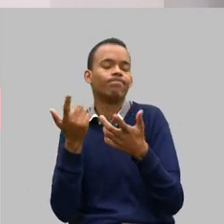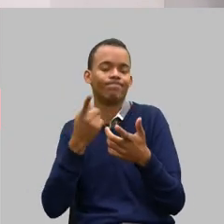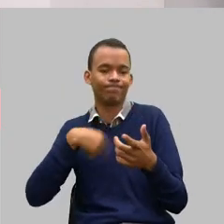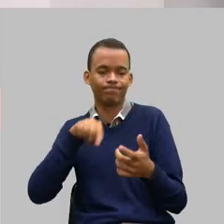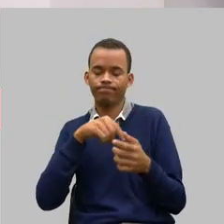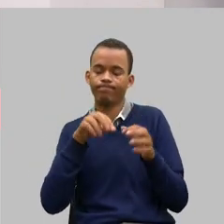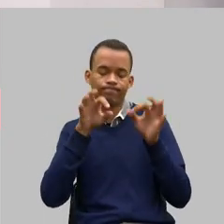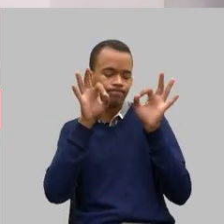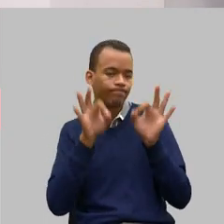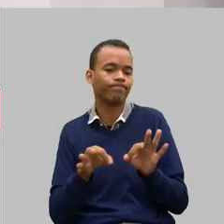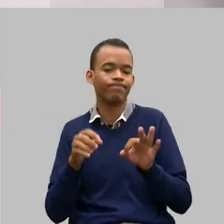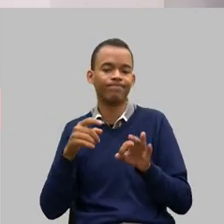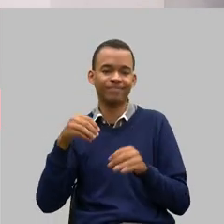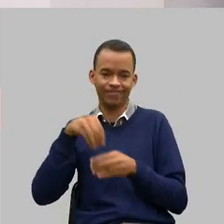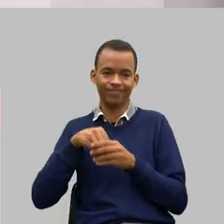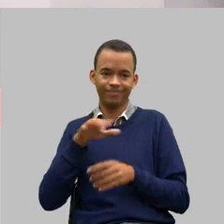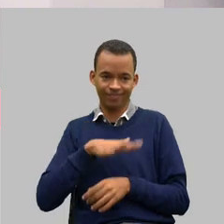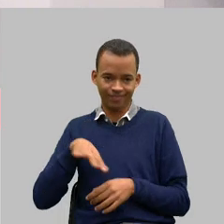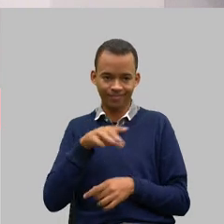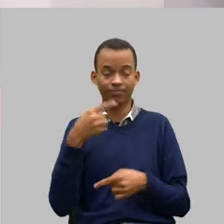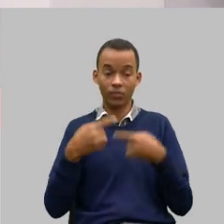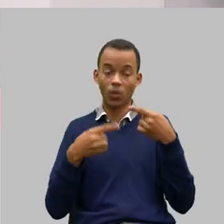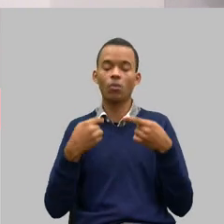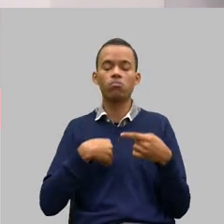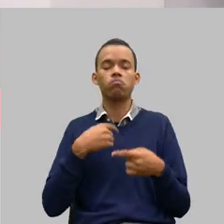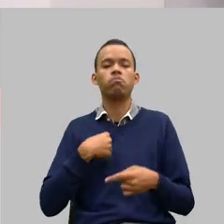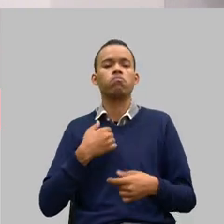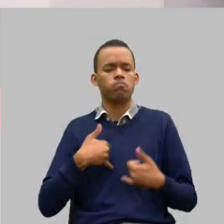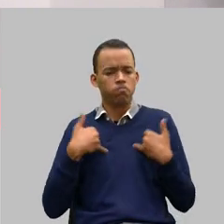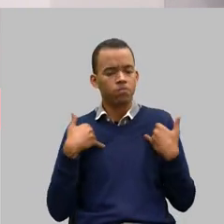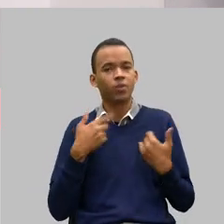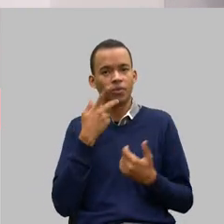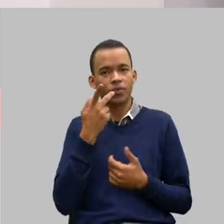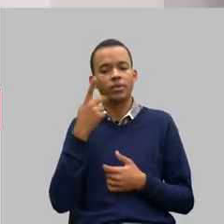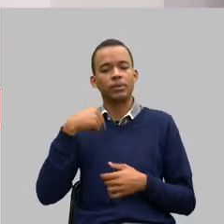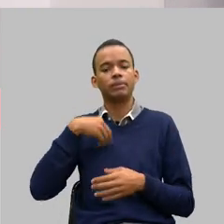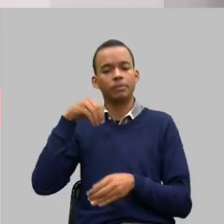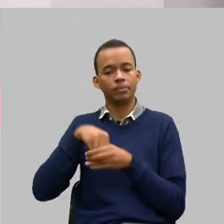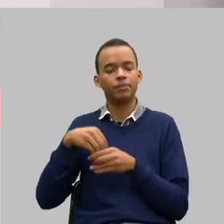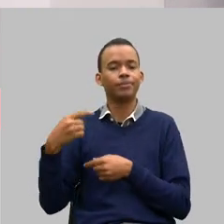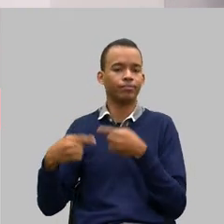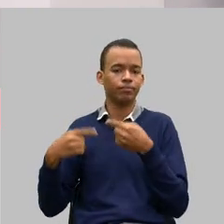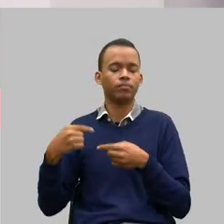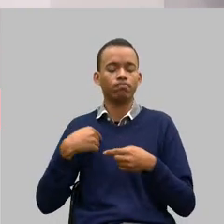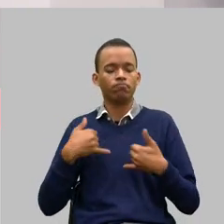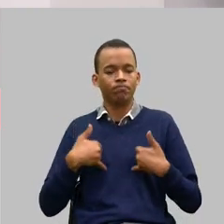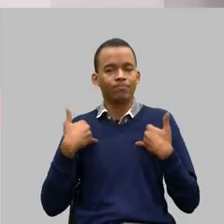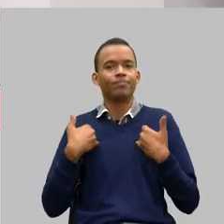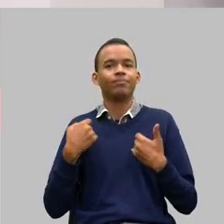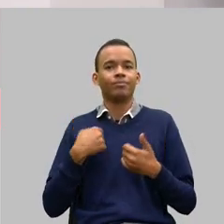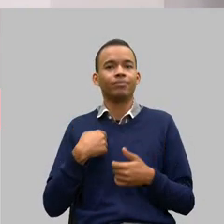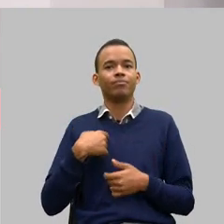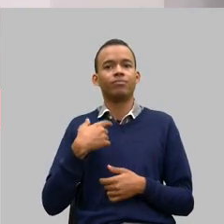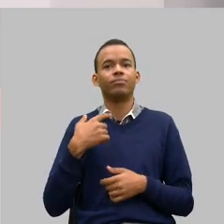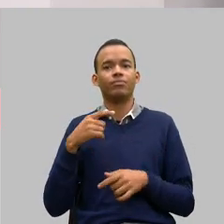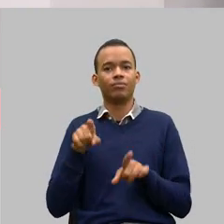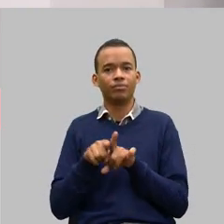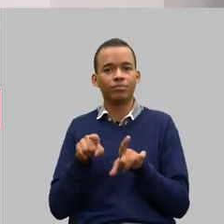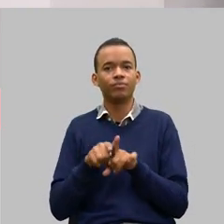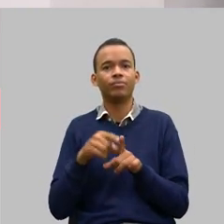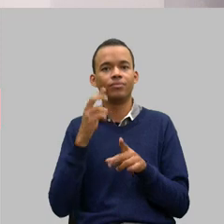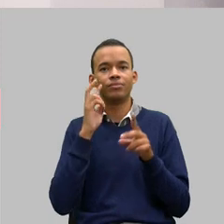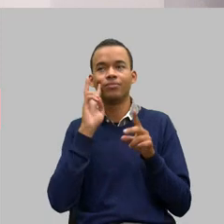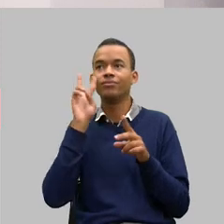que somos da política né e eu tenho orgulho de dizer que eu venho da política e sou político eh e ver aqui hoje também nossos